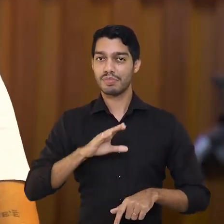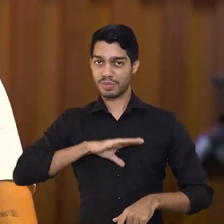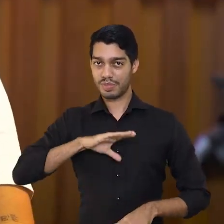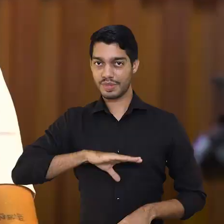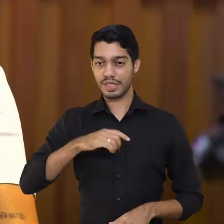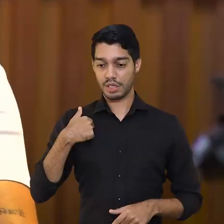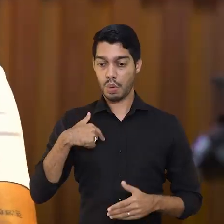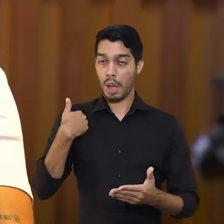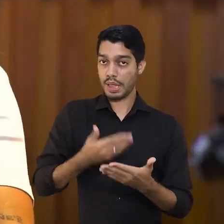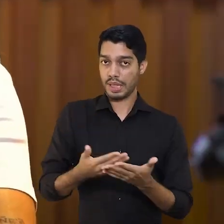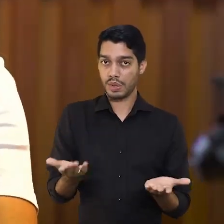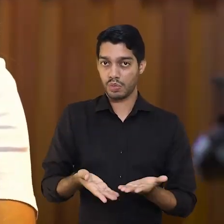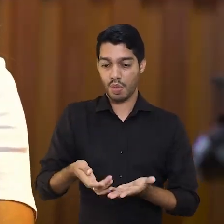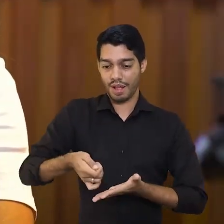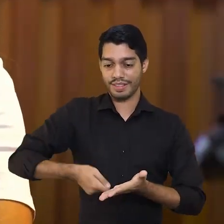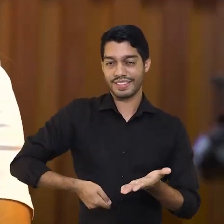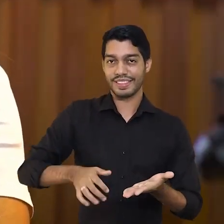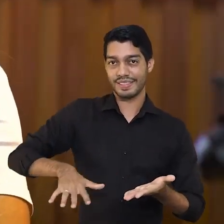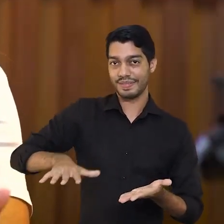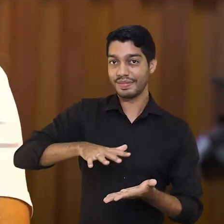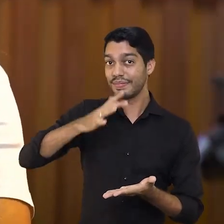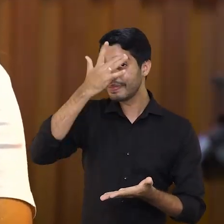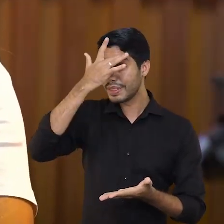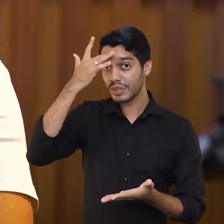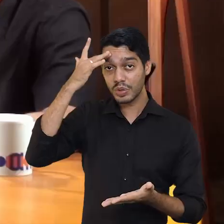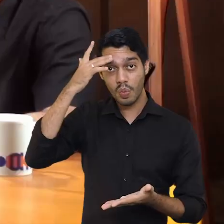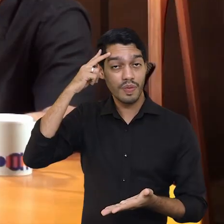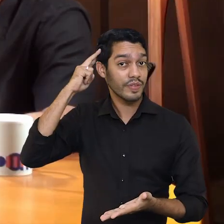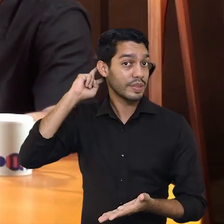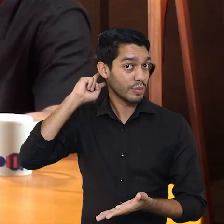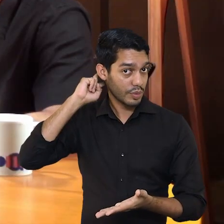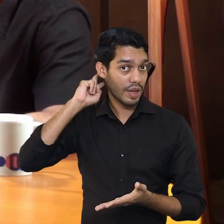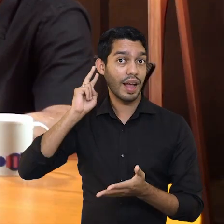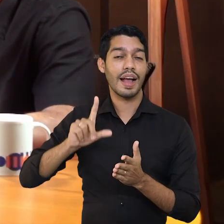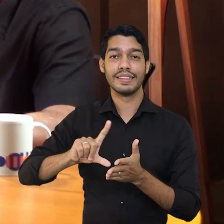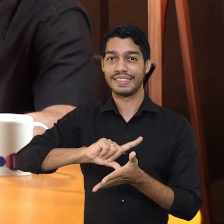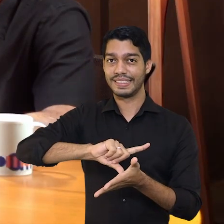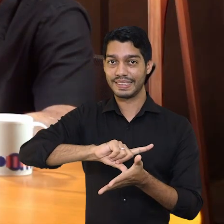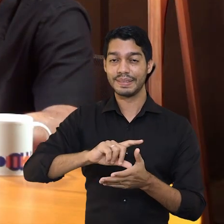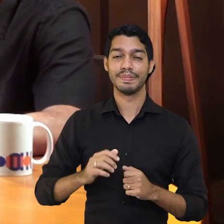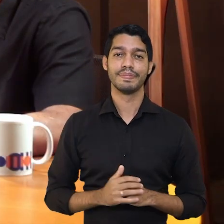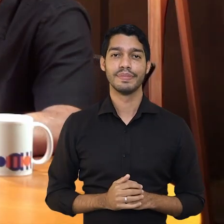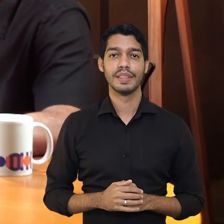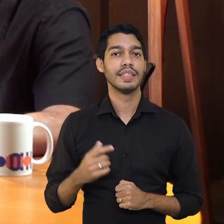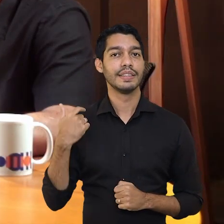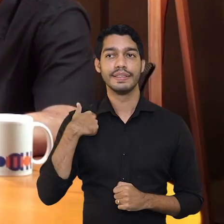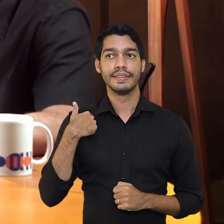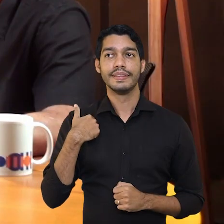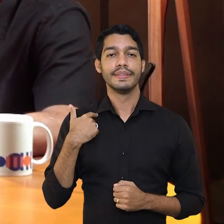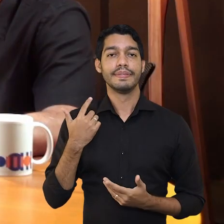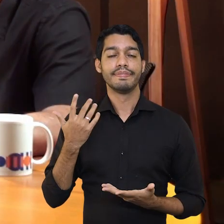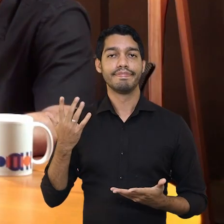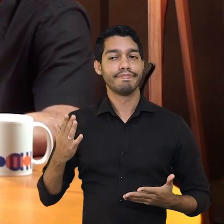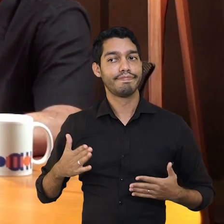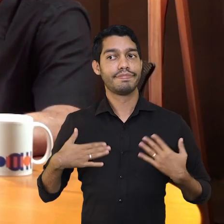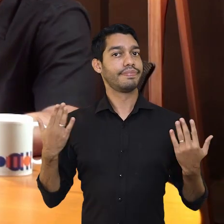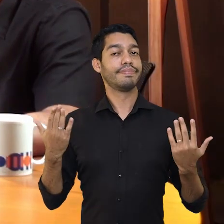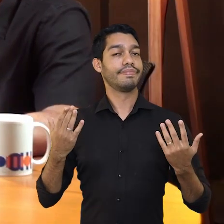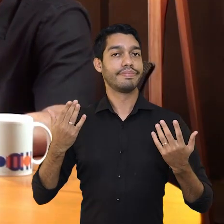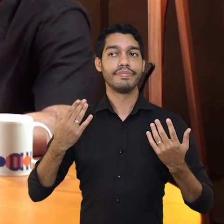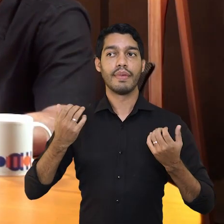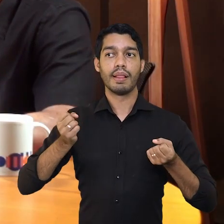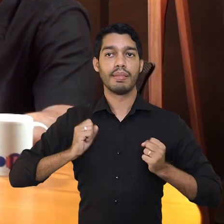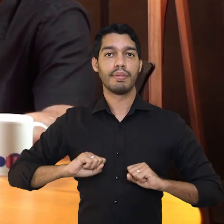meus alunos de redação, preparando a galera para o pré-vestibular. Não fui parar em letras muito que por acaso,